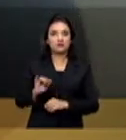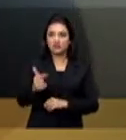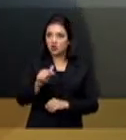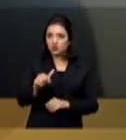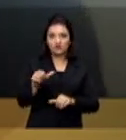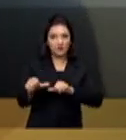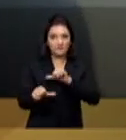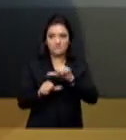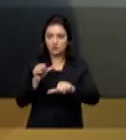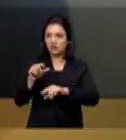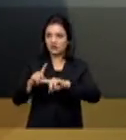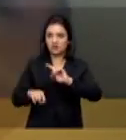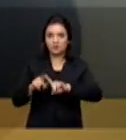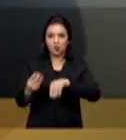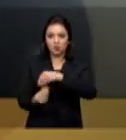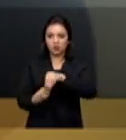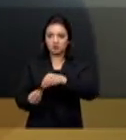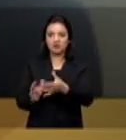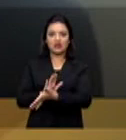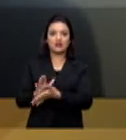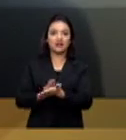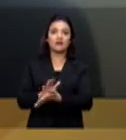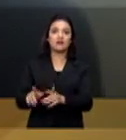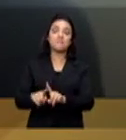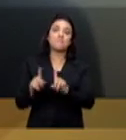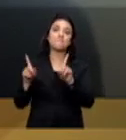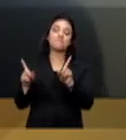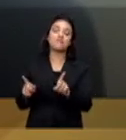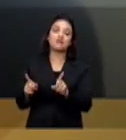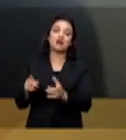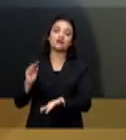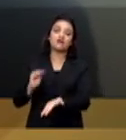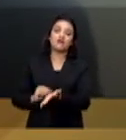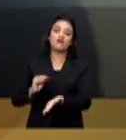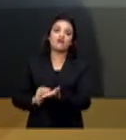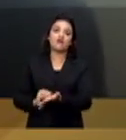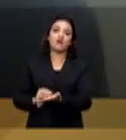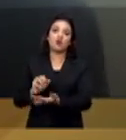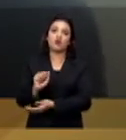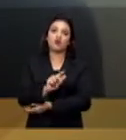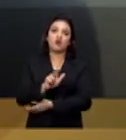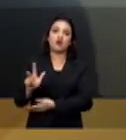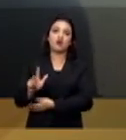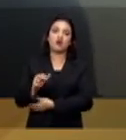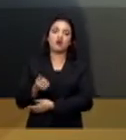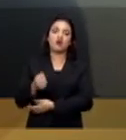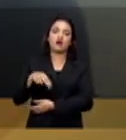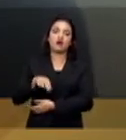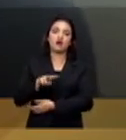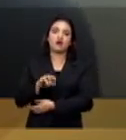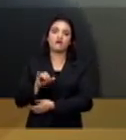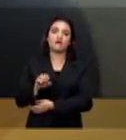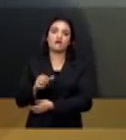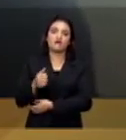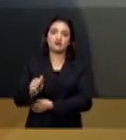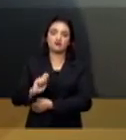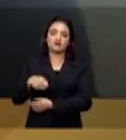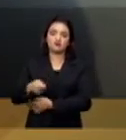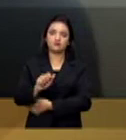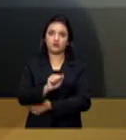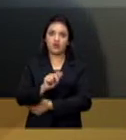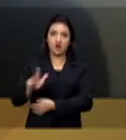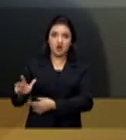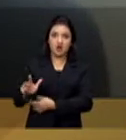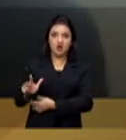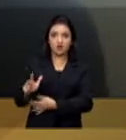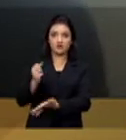produto em si, mas em que faltará um registro formal, uma autorização formal para importação do